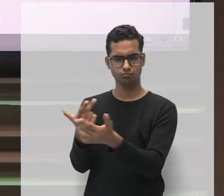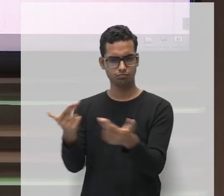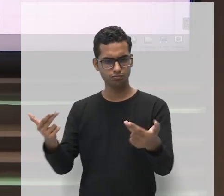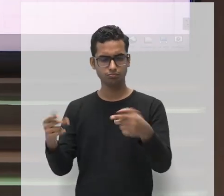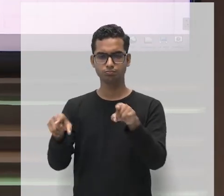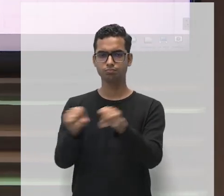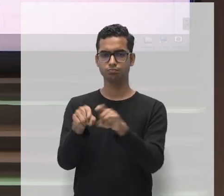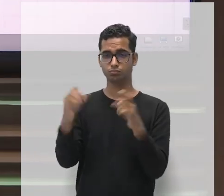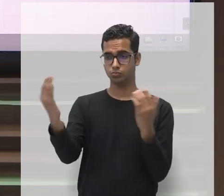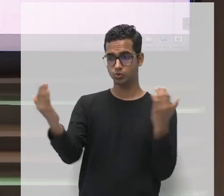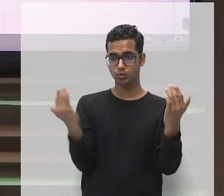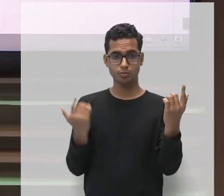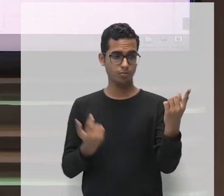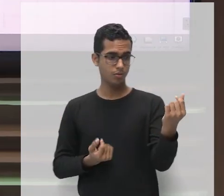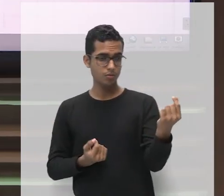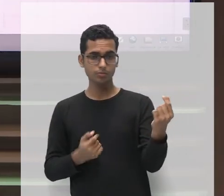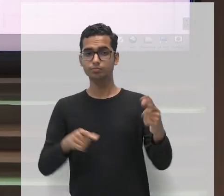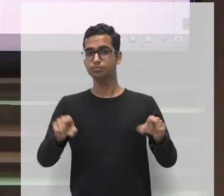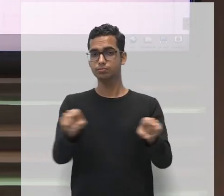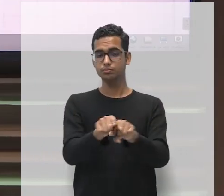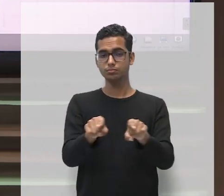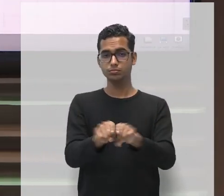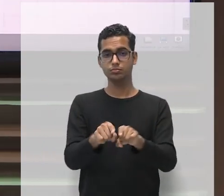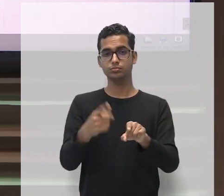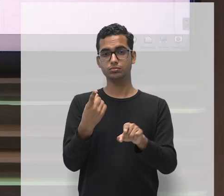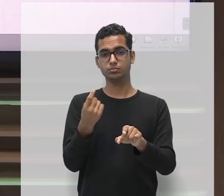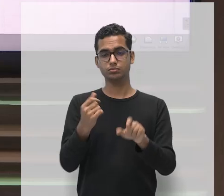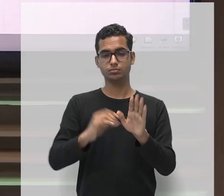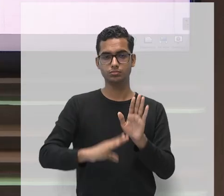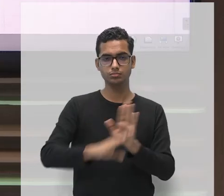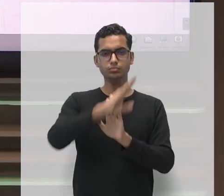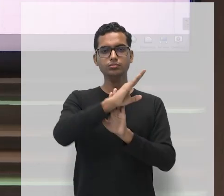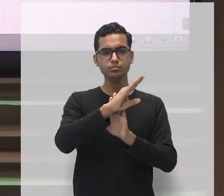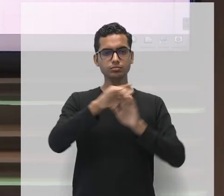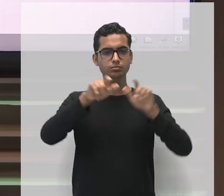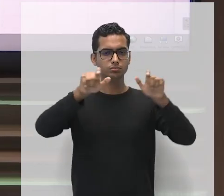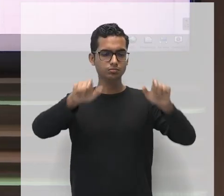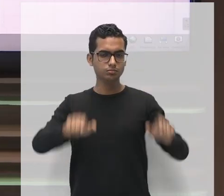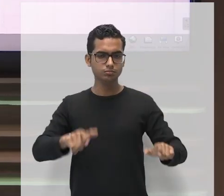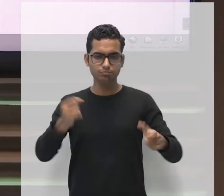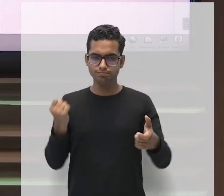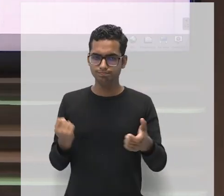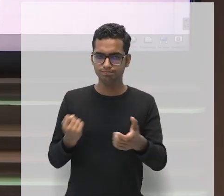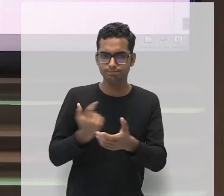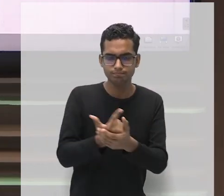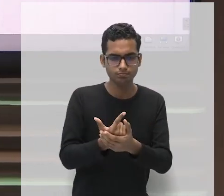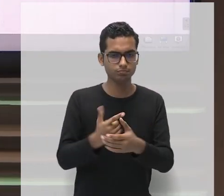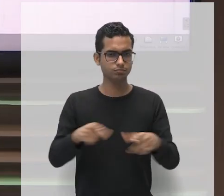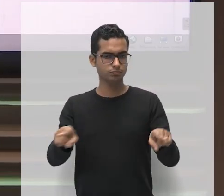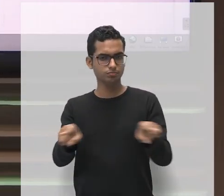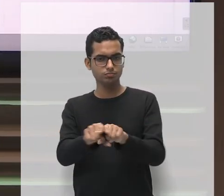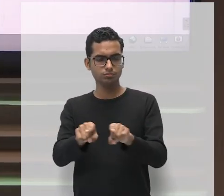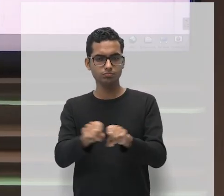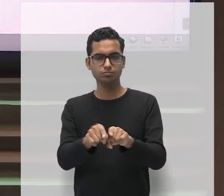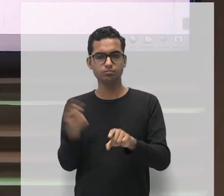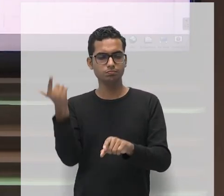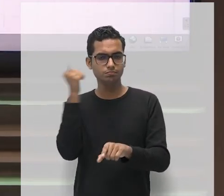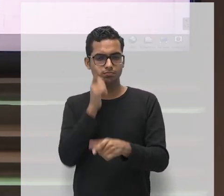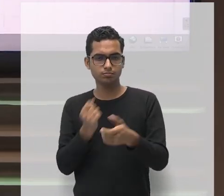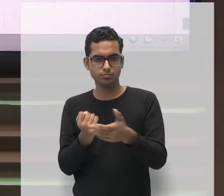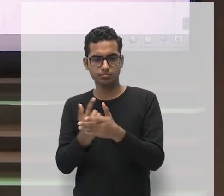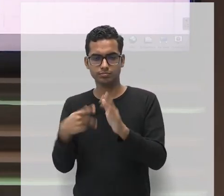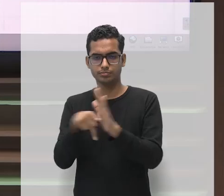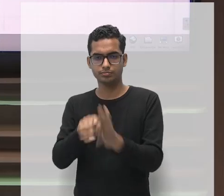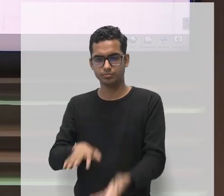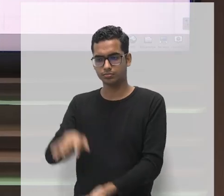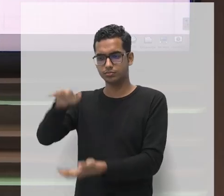comparar preços para saber se o aumento que foi colocado lá no seu local de compra, né, que você realiza a compra do gás, foi feita